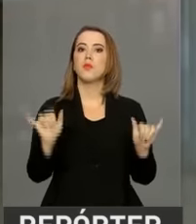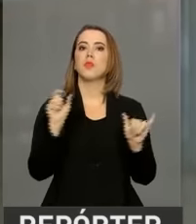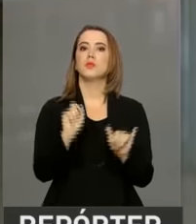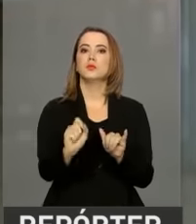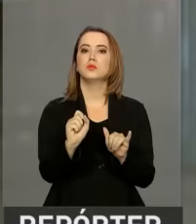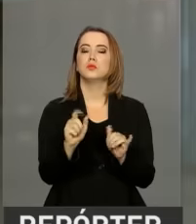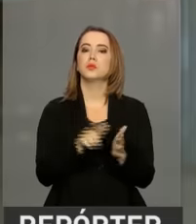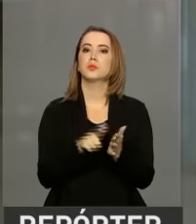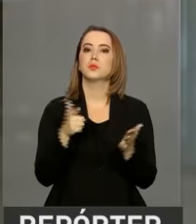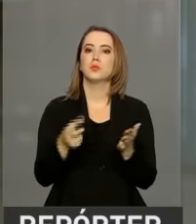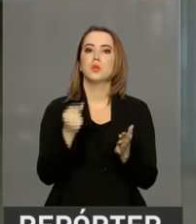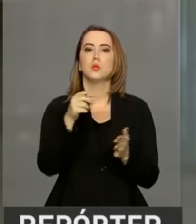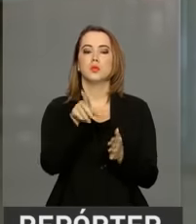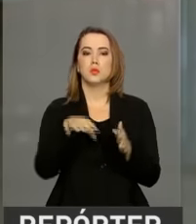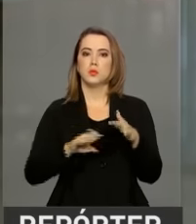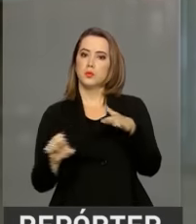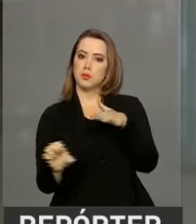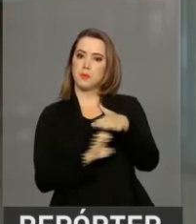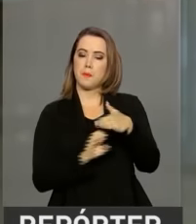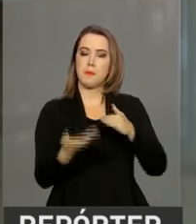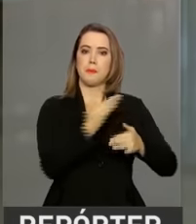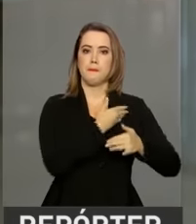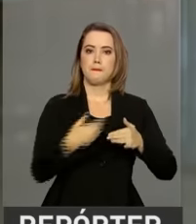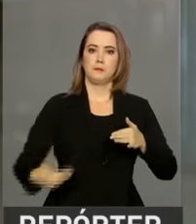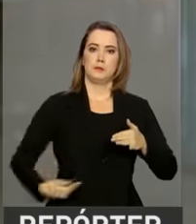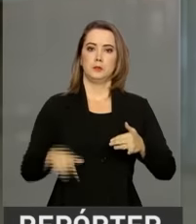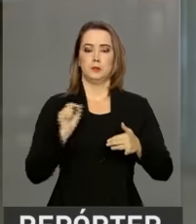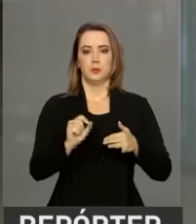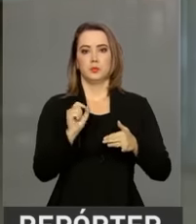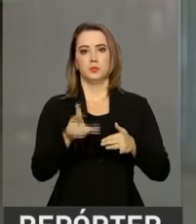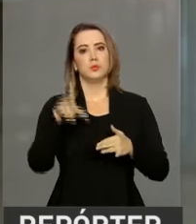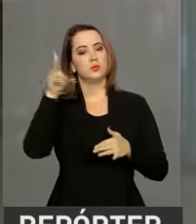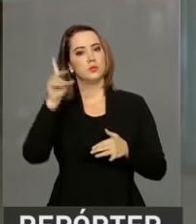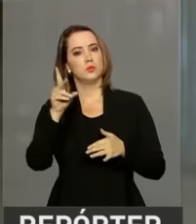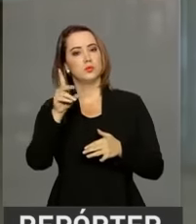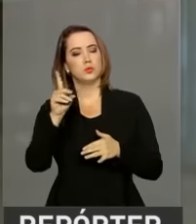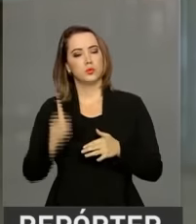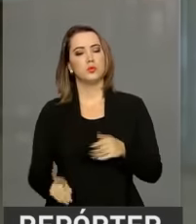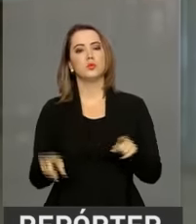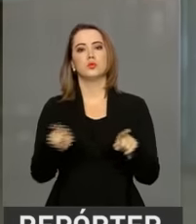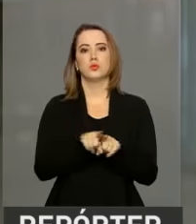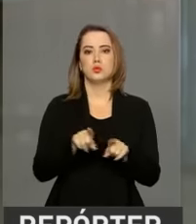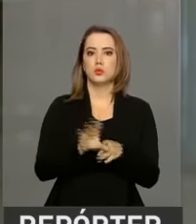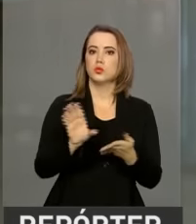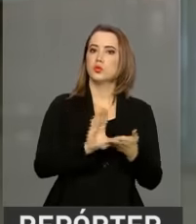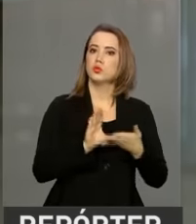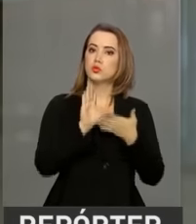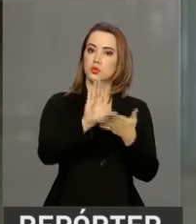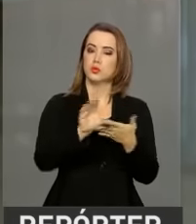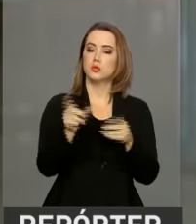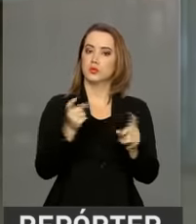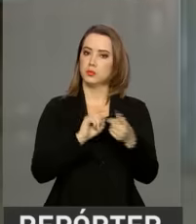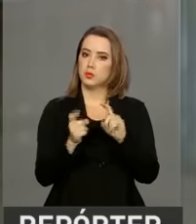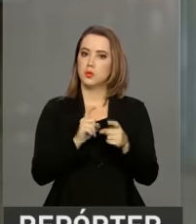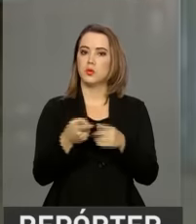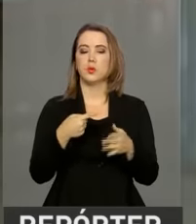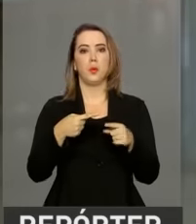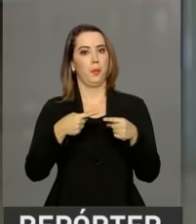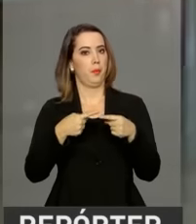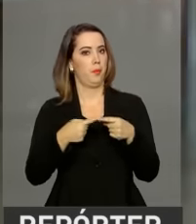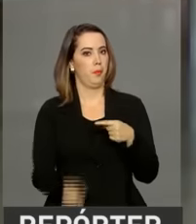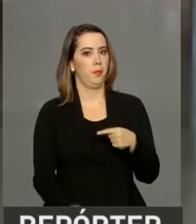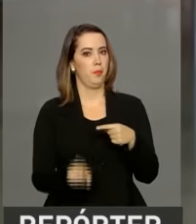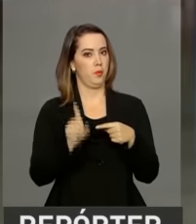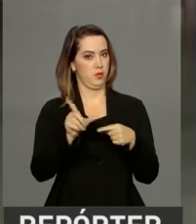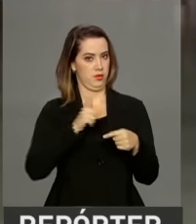estabelece regras para nomeação de dirigentes e conselheiros administrativos a medida proíbe que pessoas com atuação partidária